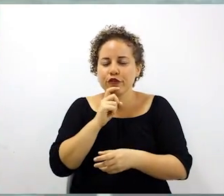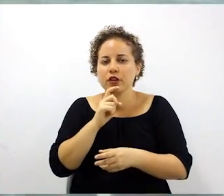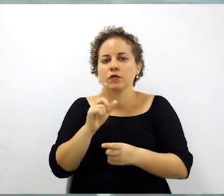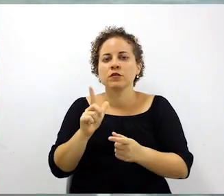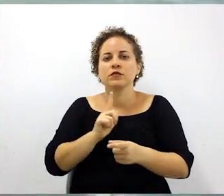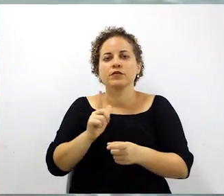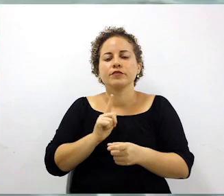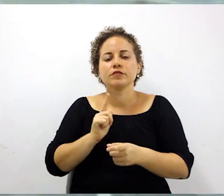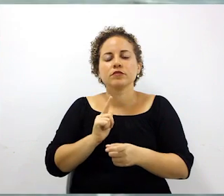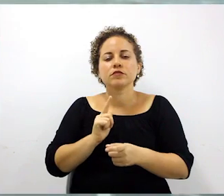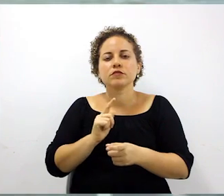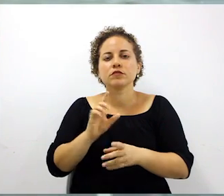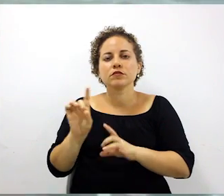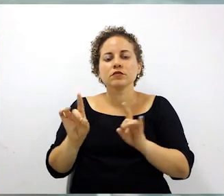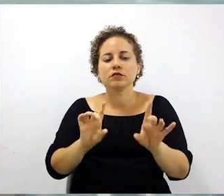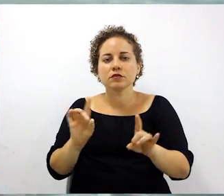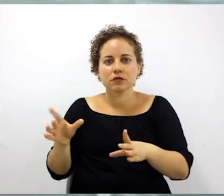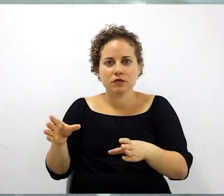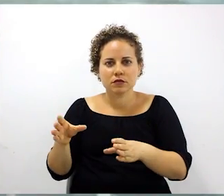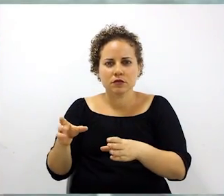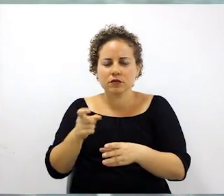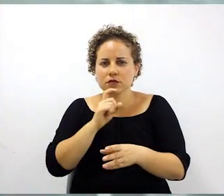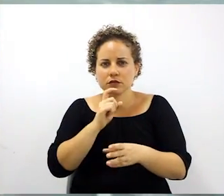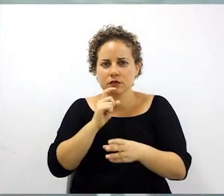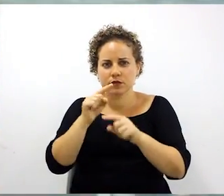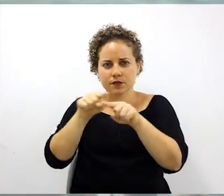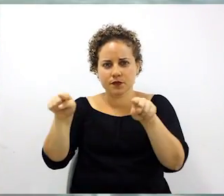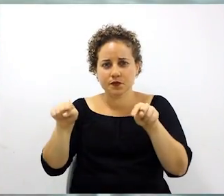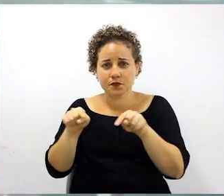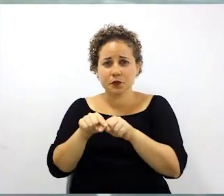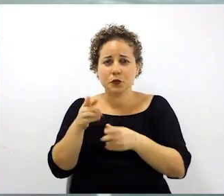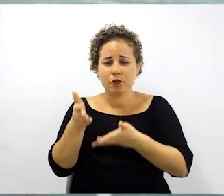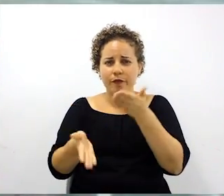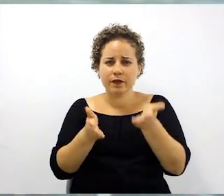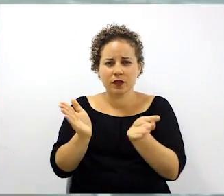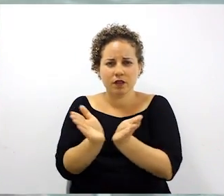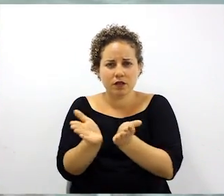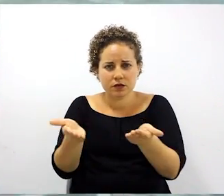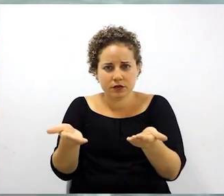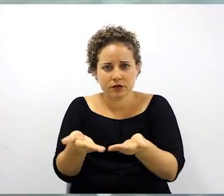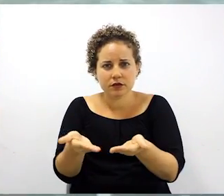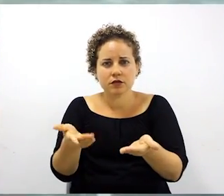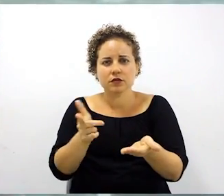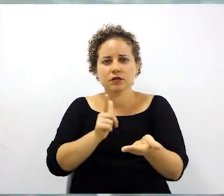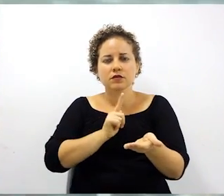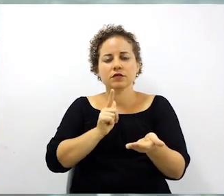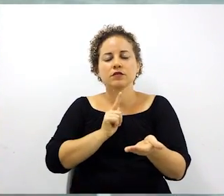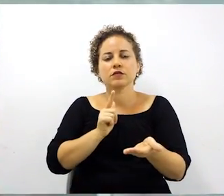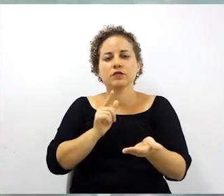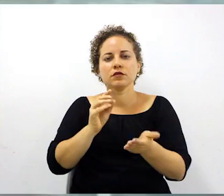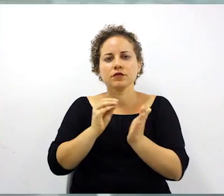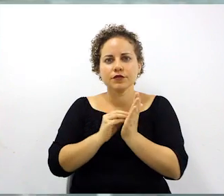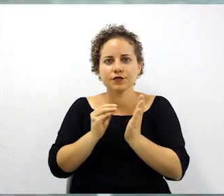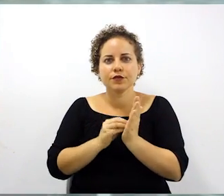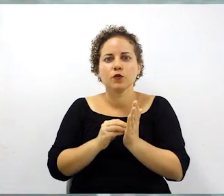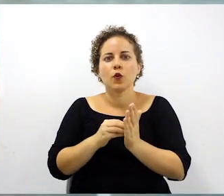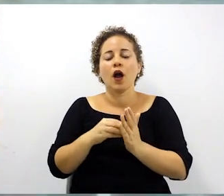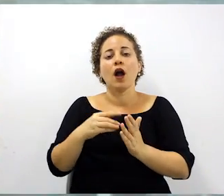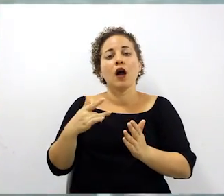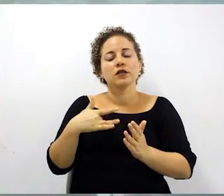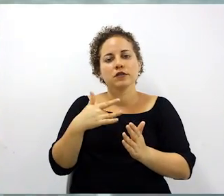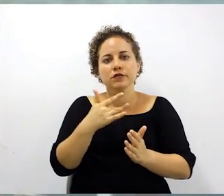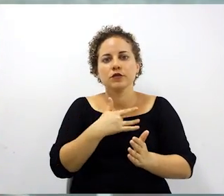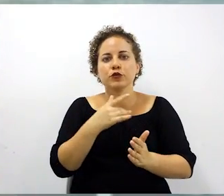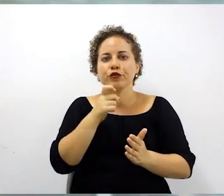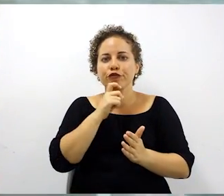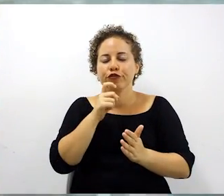frio que existe no interior de cada câmara. Eu gostaria que vocês participassem do fórum. Nós temos a insalubridade pelo frio, caso esse tempo de